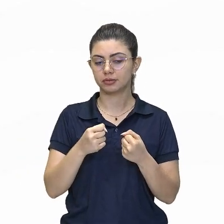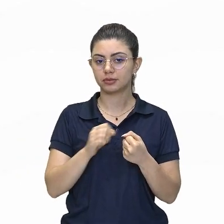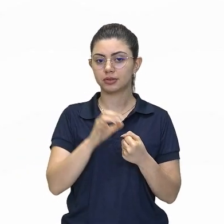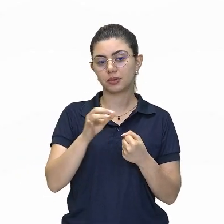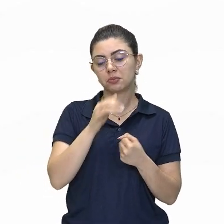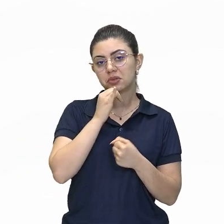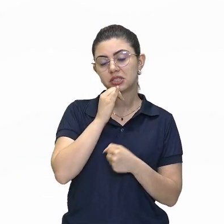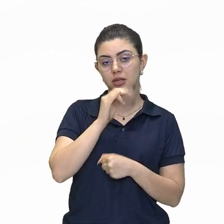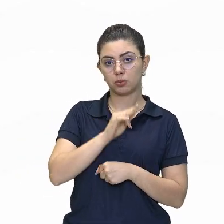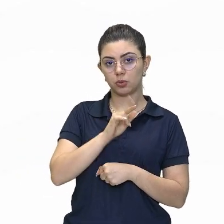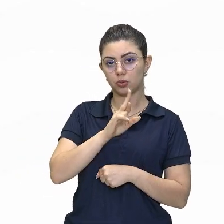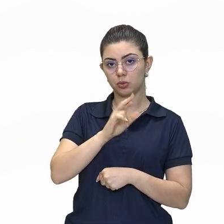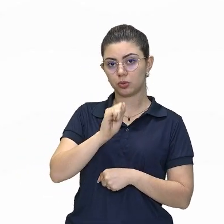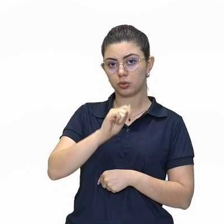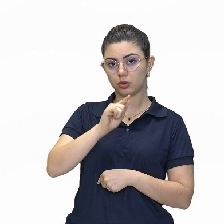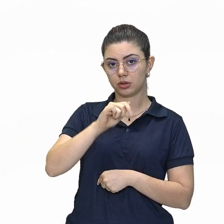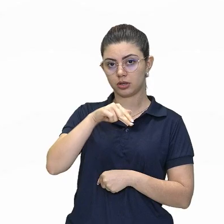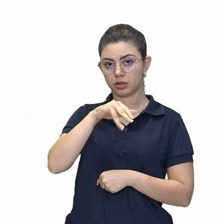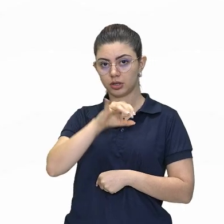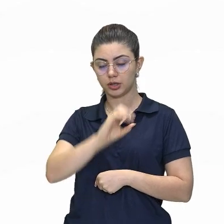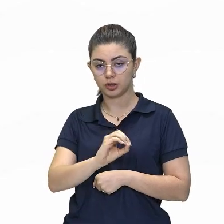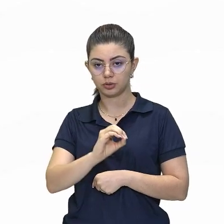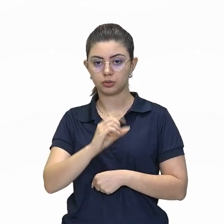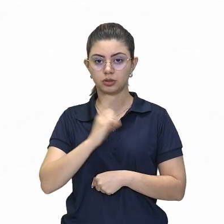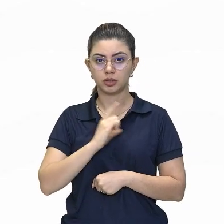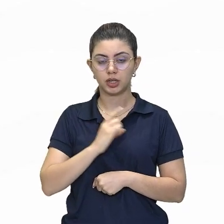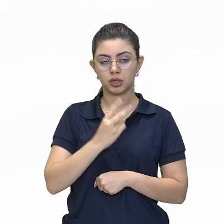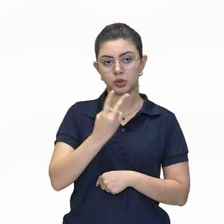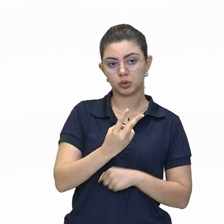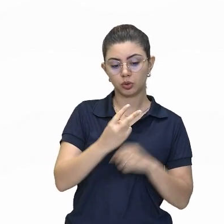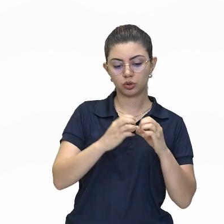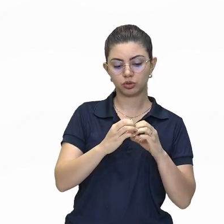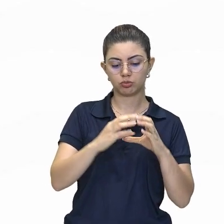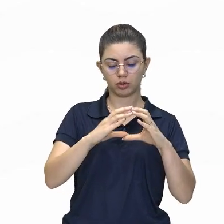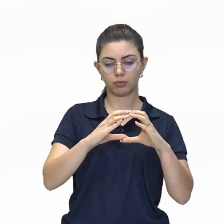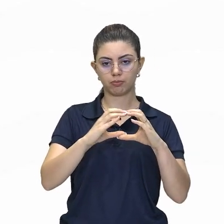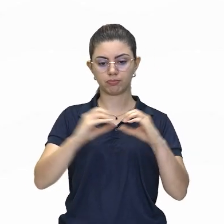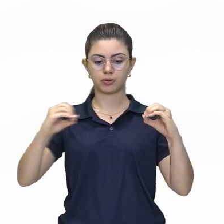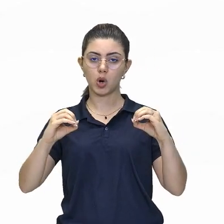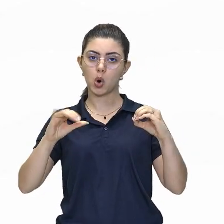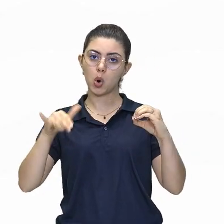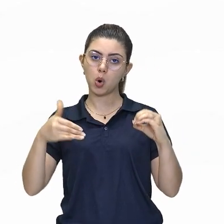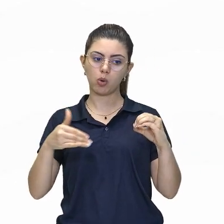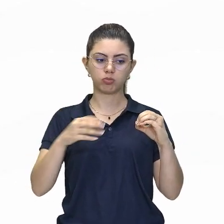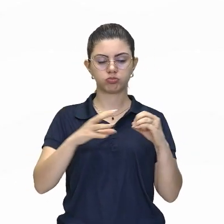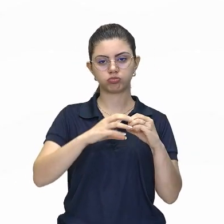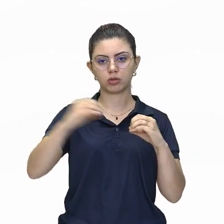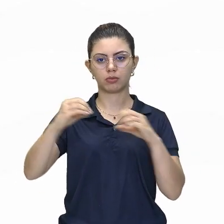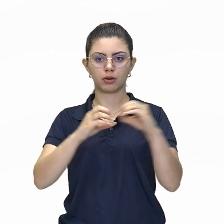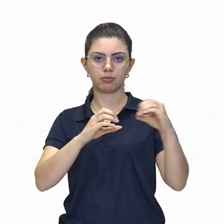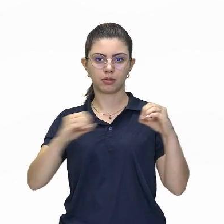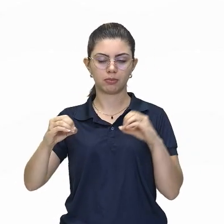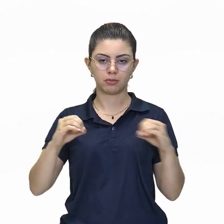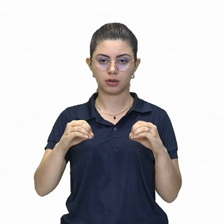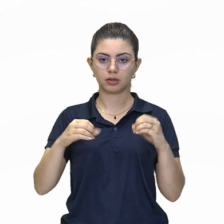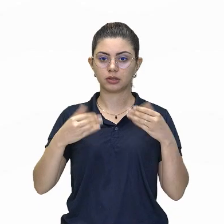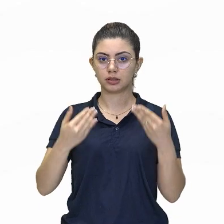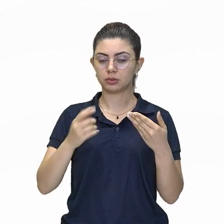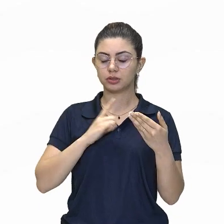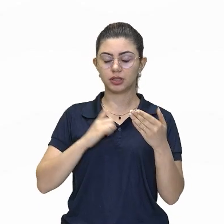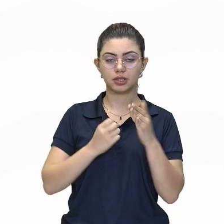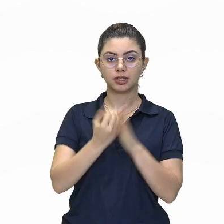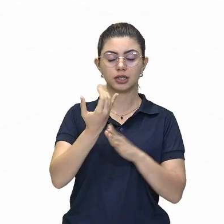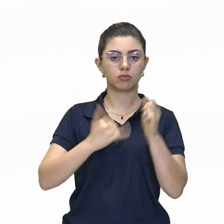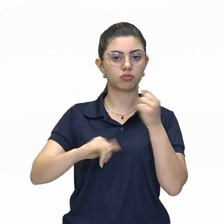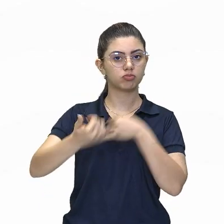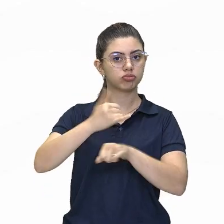urânio, se divide em 2 ou mais fragmentos menores, liberando uma grande quantidade de energia,